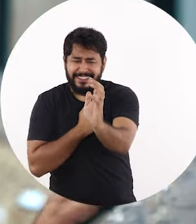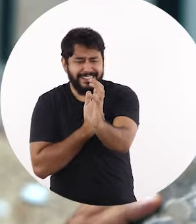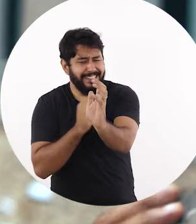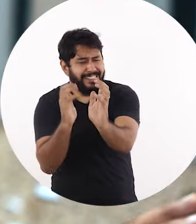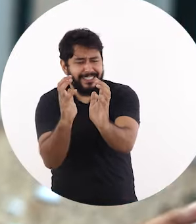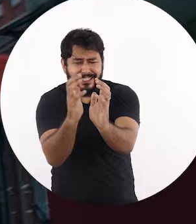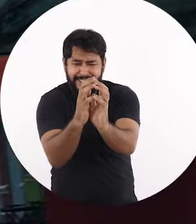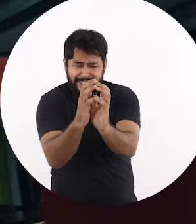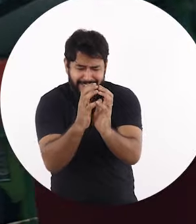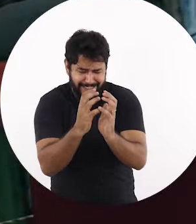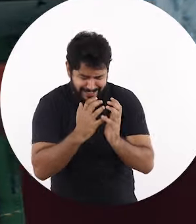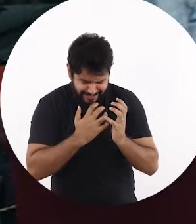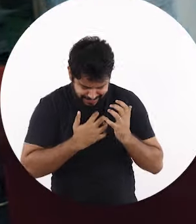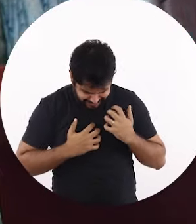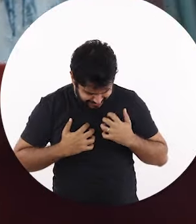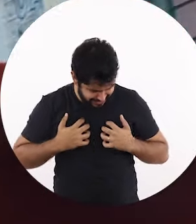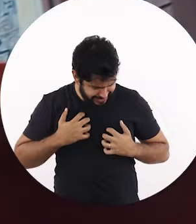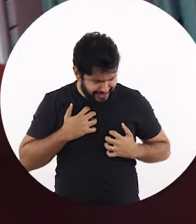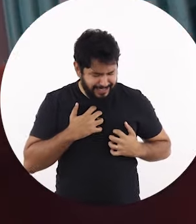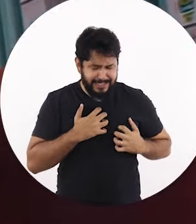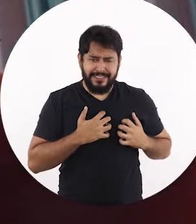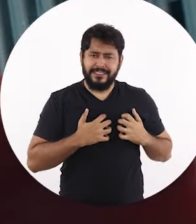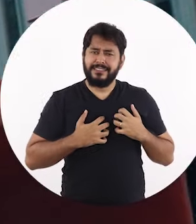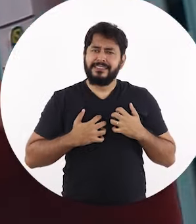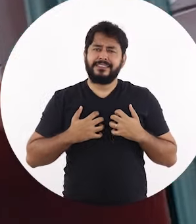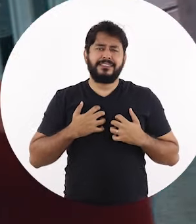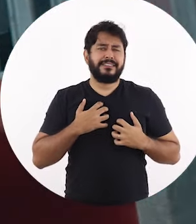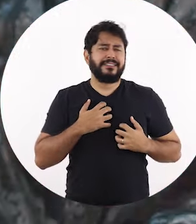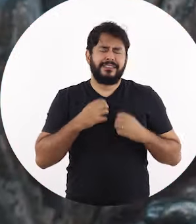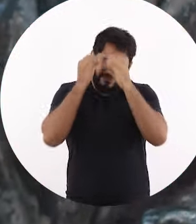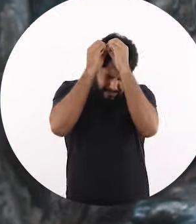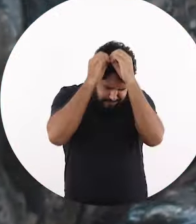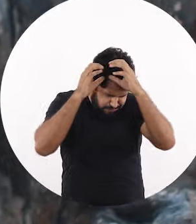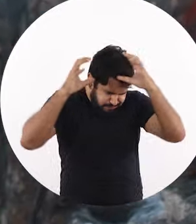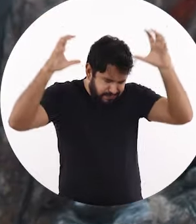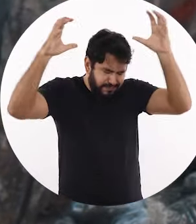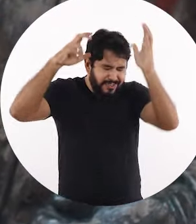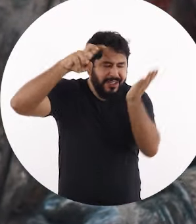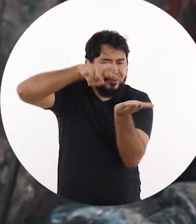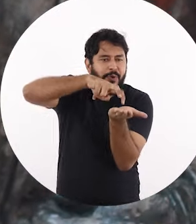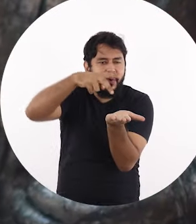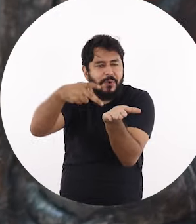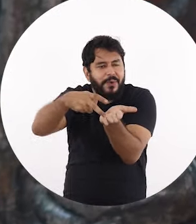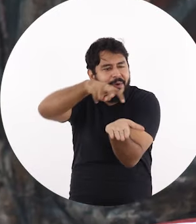me embaraço. Parece que eu vejo o Valfrido Cebola no passo,